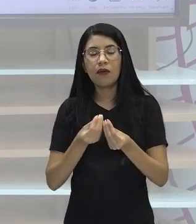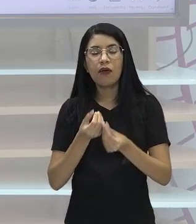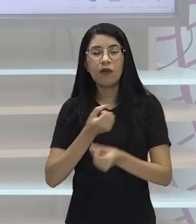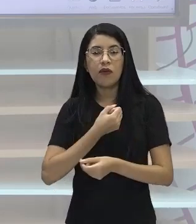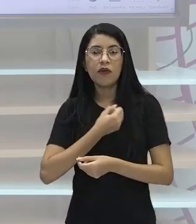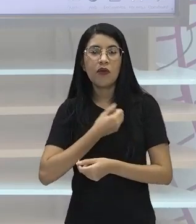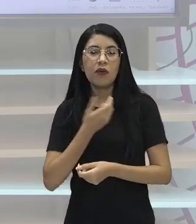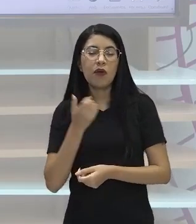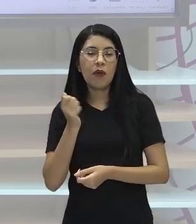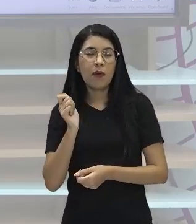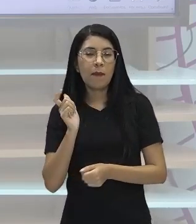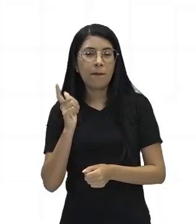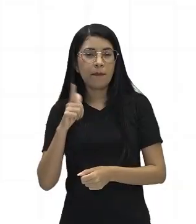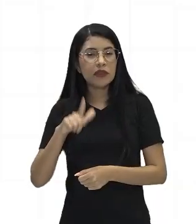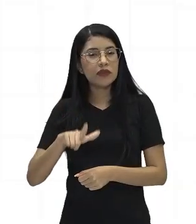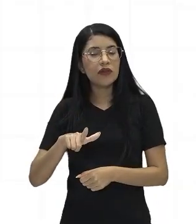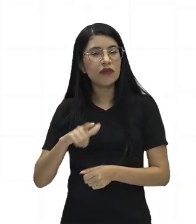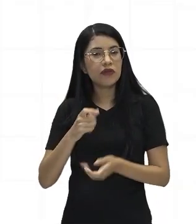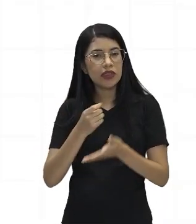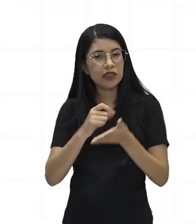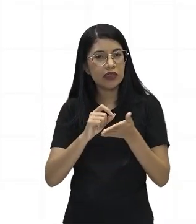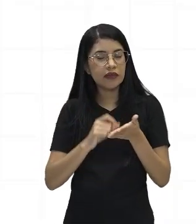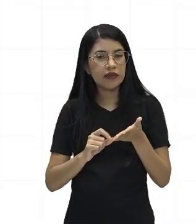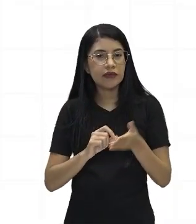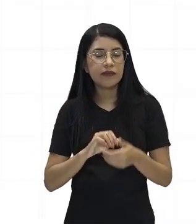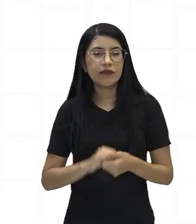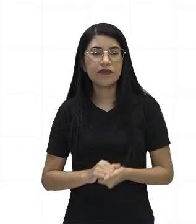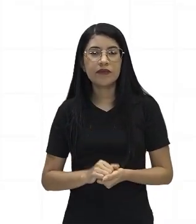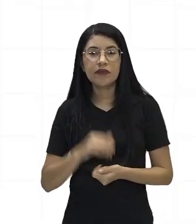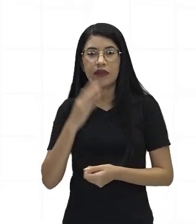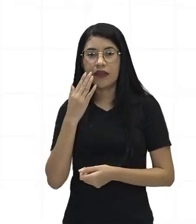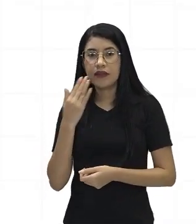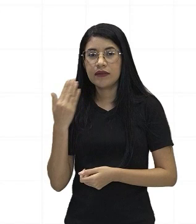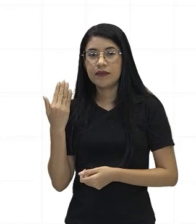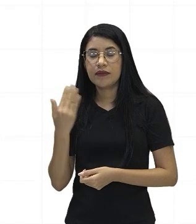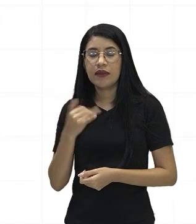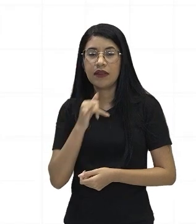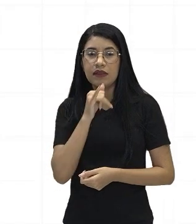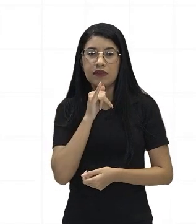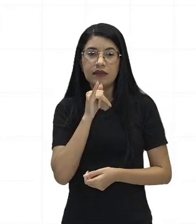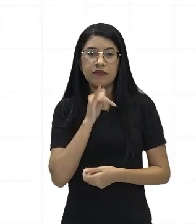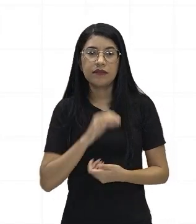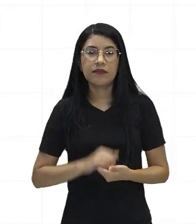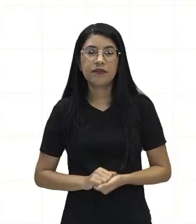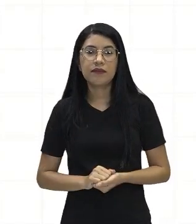número, tá? Então, vamos continuar. Olha só. Então, aqui nós temos o seguinte,